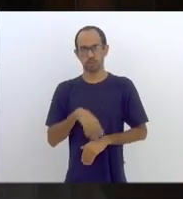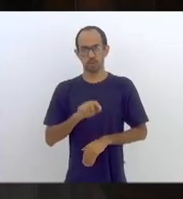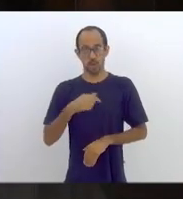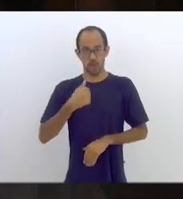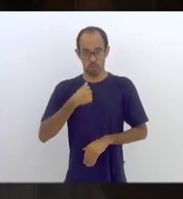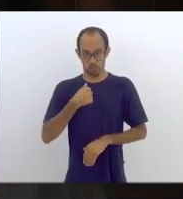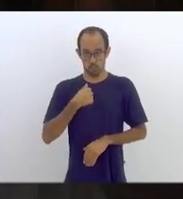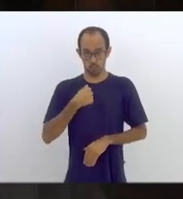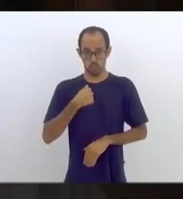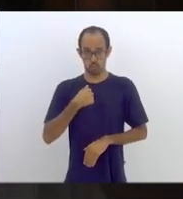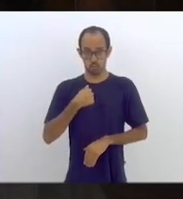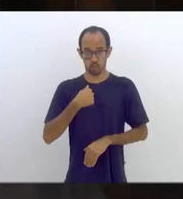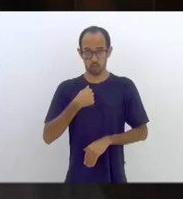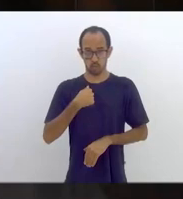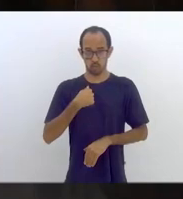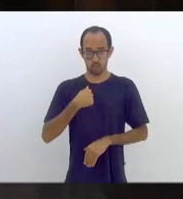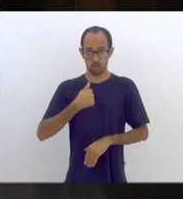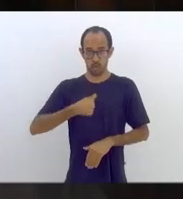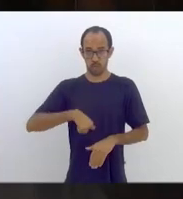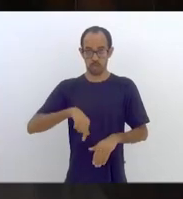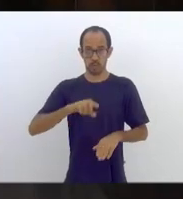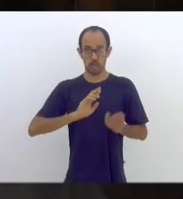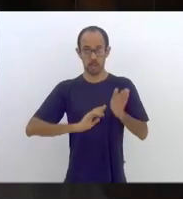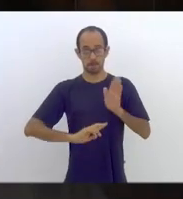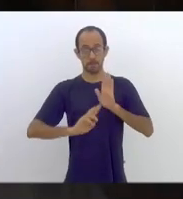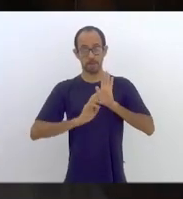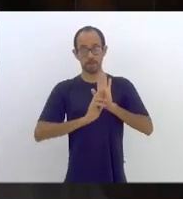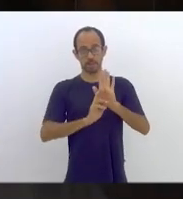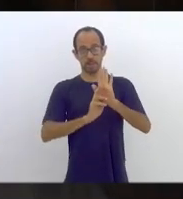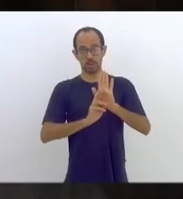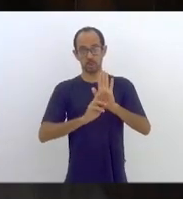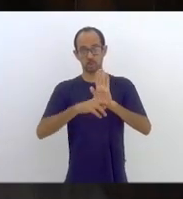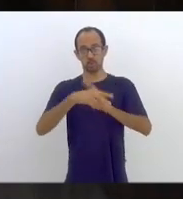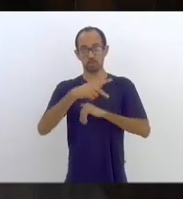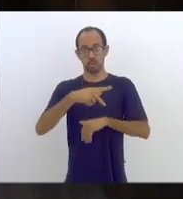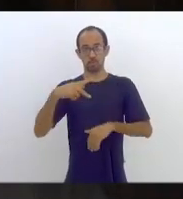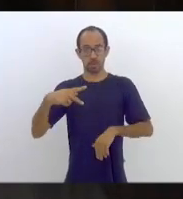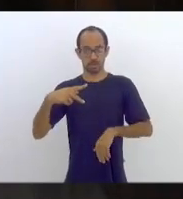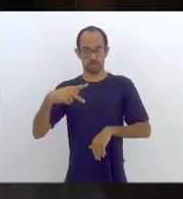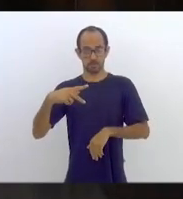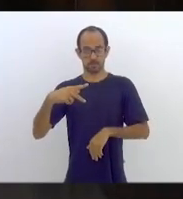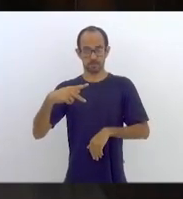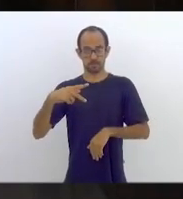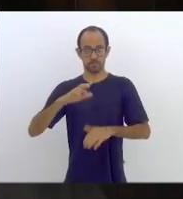origem ou Lins que aqui representa o partido progressistas